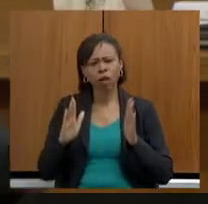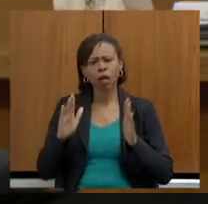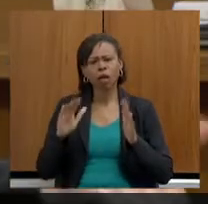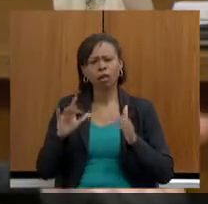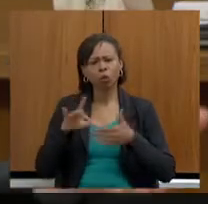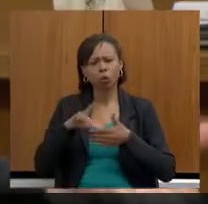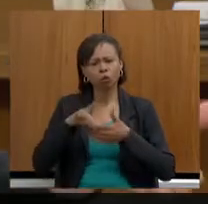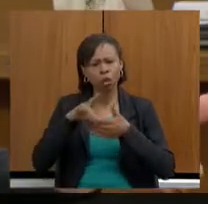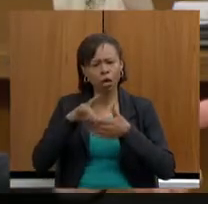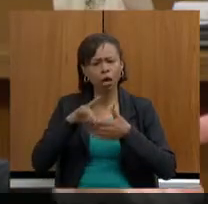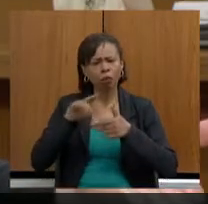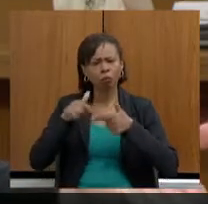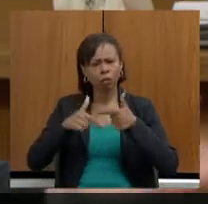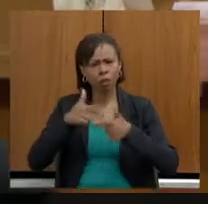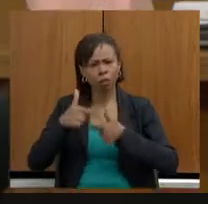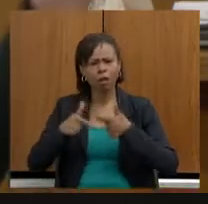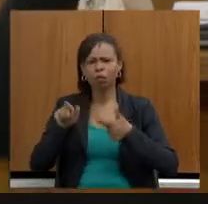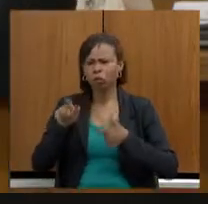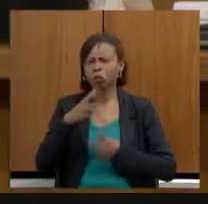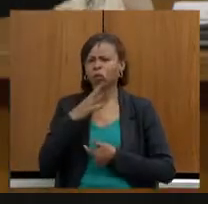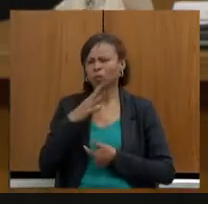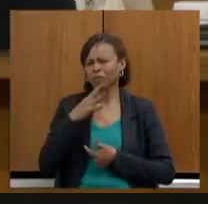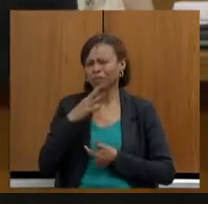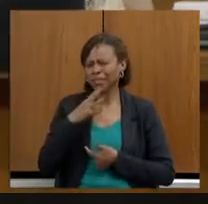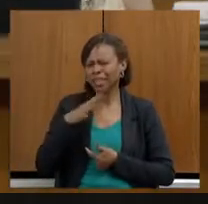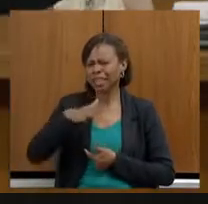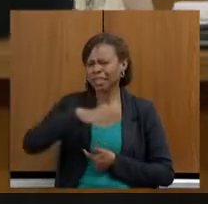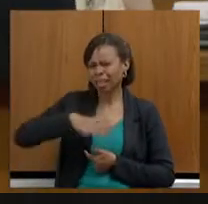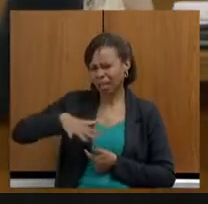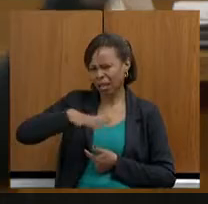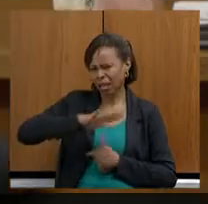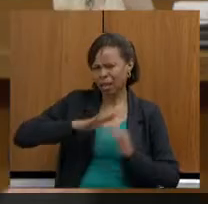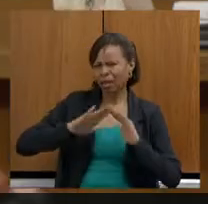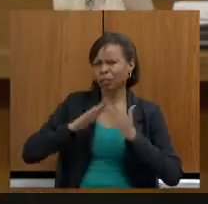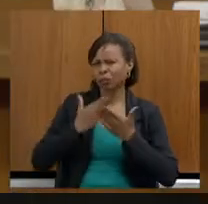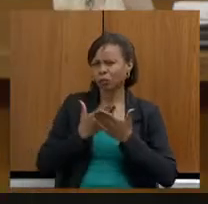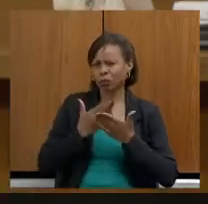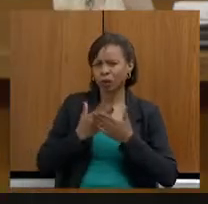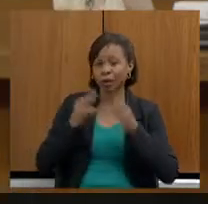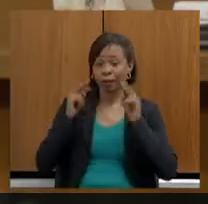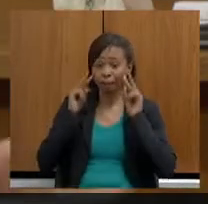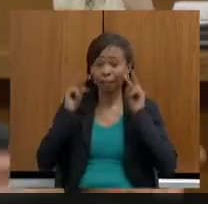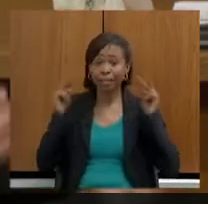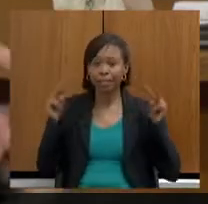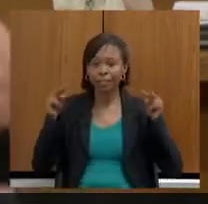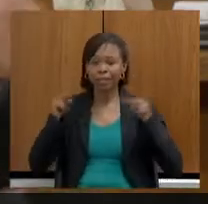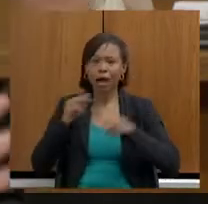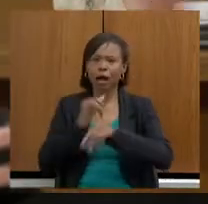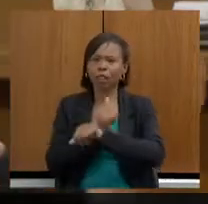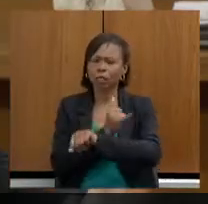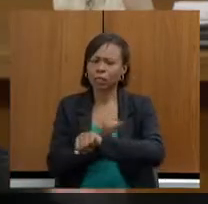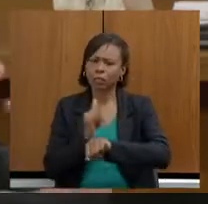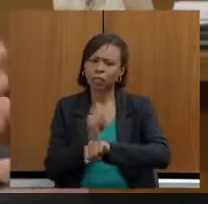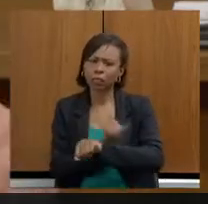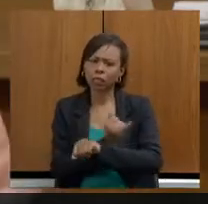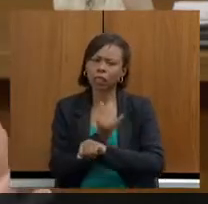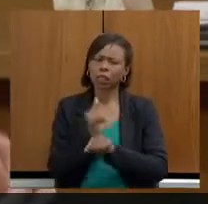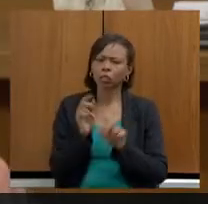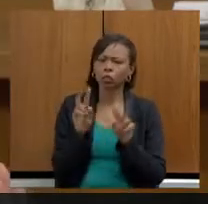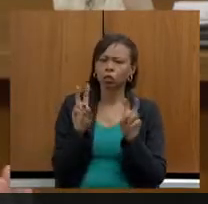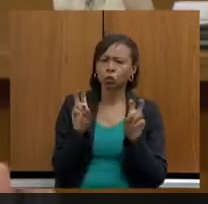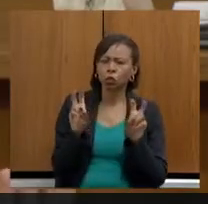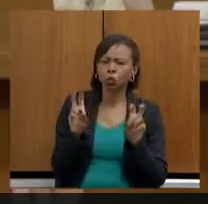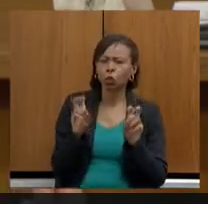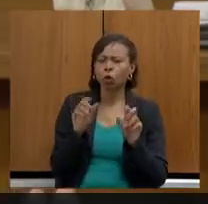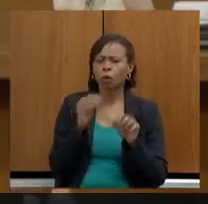conhecer tão bem chão de escola e ao mesmo tempo tem uma visão um conhecimento é muito grande em relação às restrições as